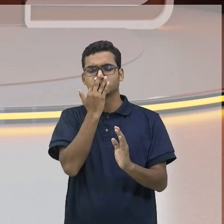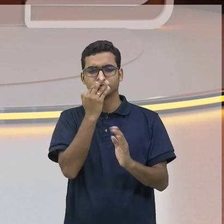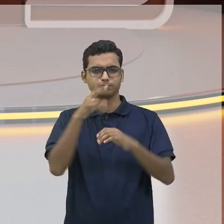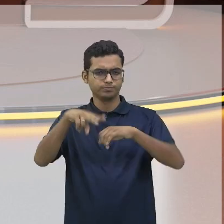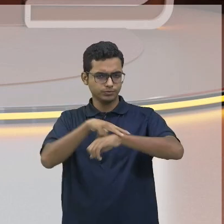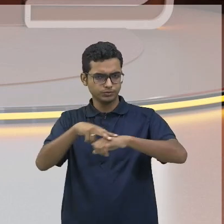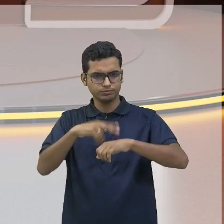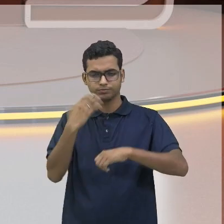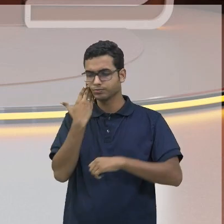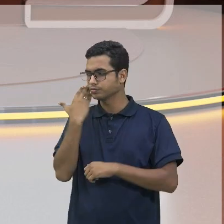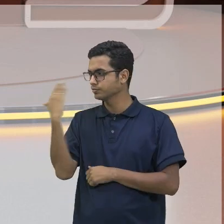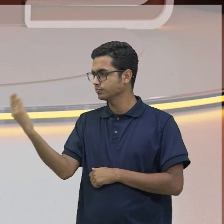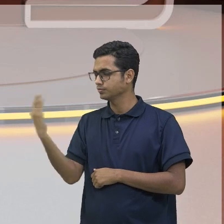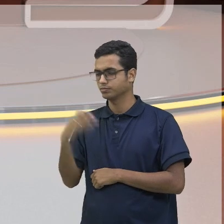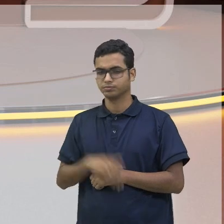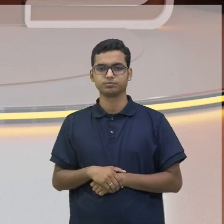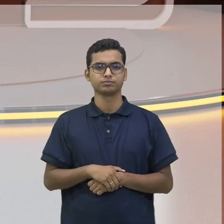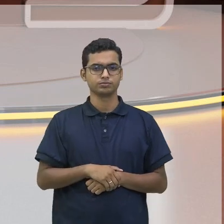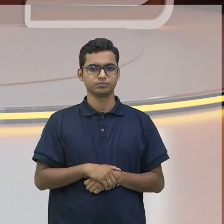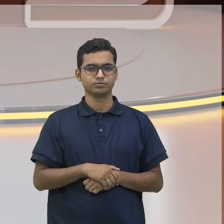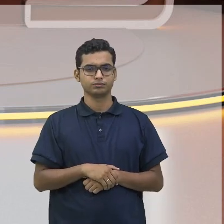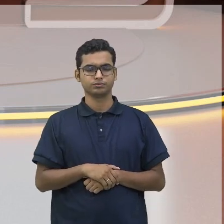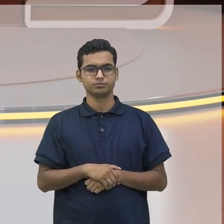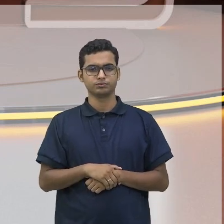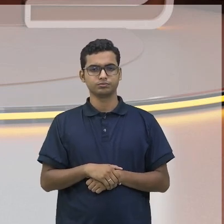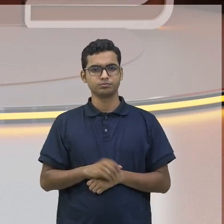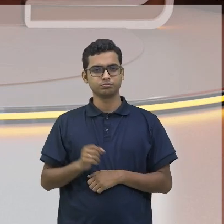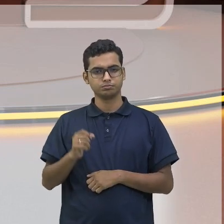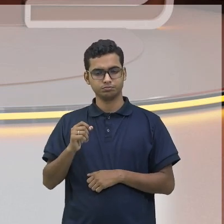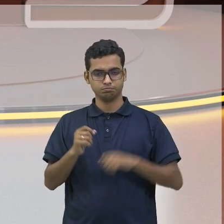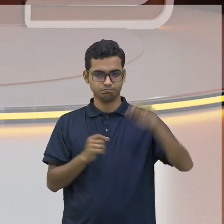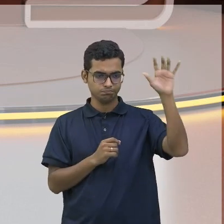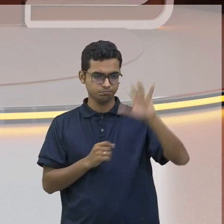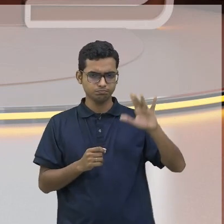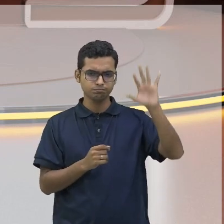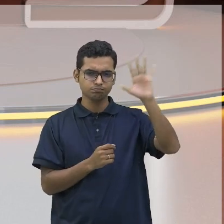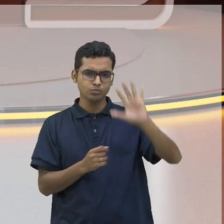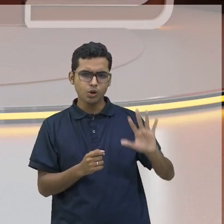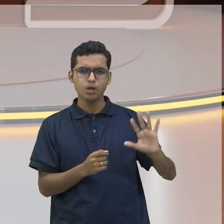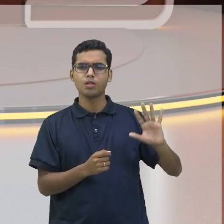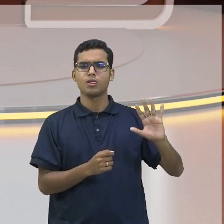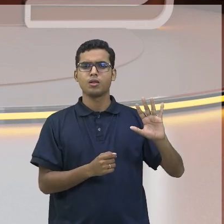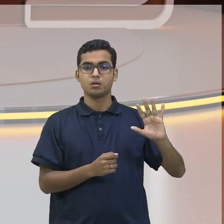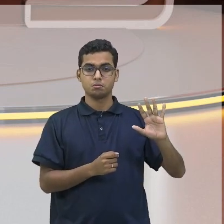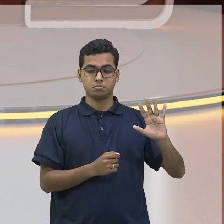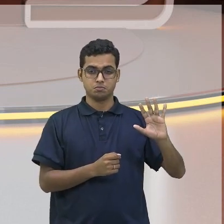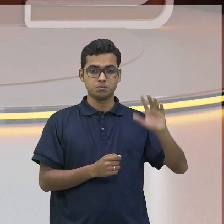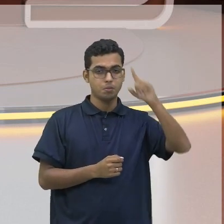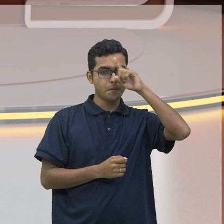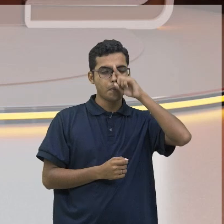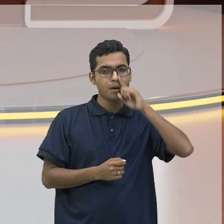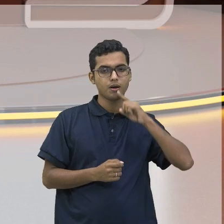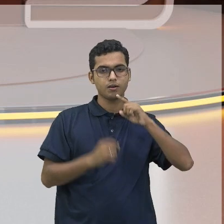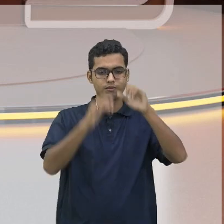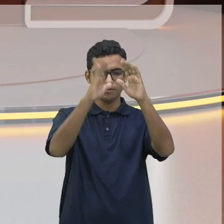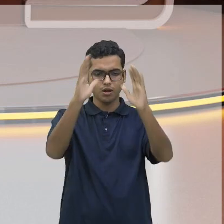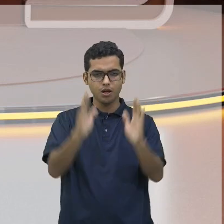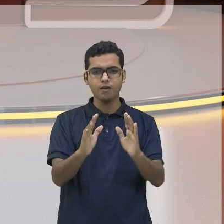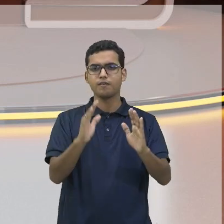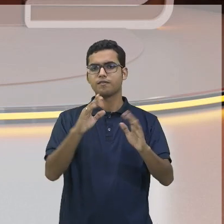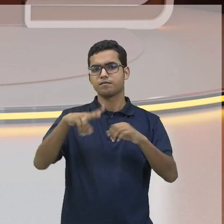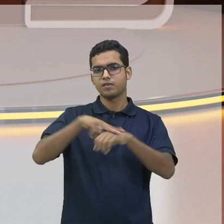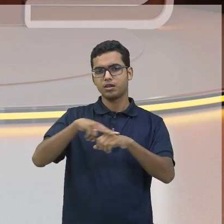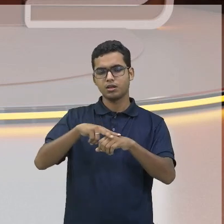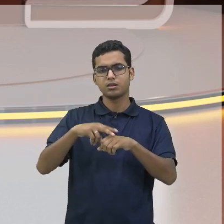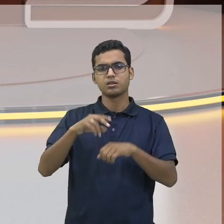verde aí que vocês estão vendo, tá certo? É a parte, então, do reino de Lotário, tá? E nós temos, então, nessa parte ali,